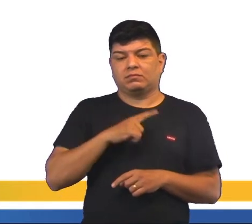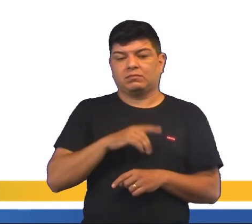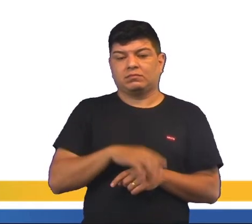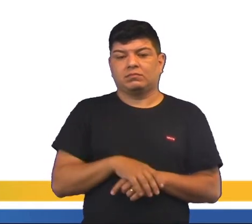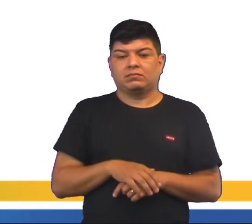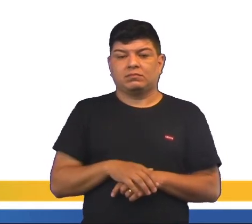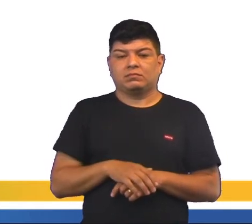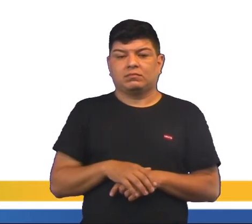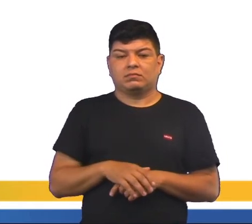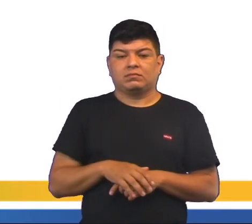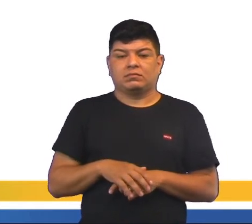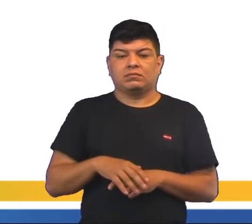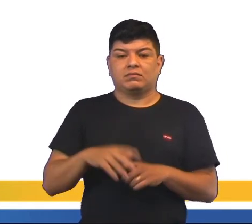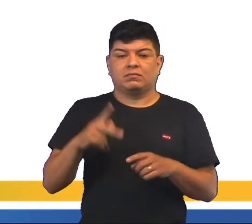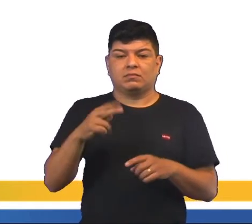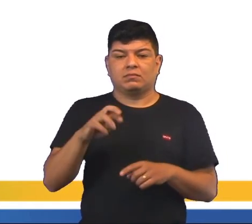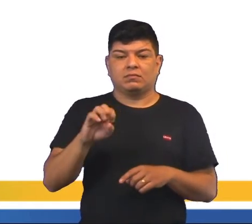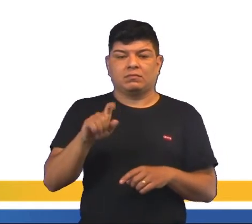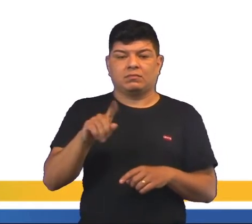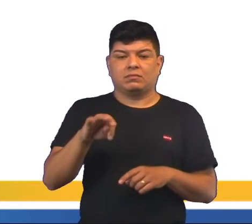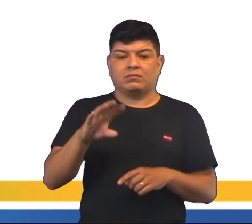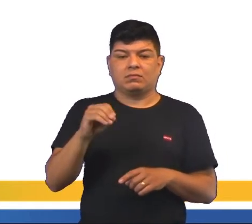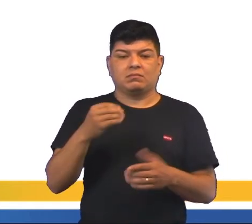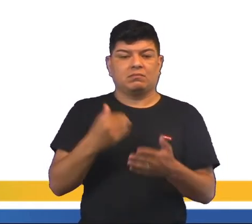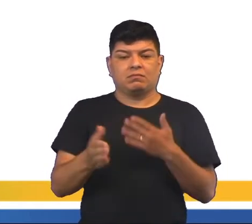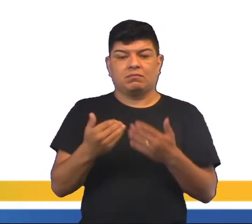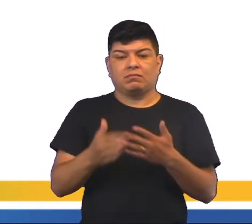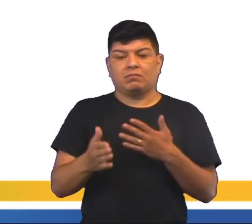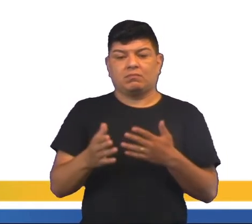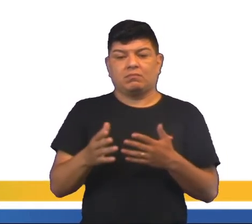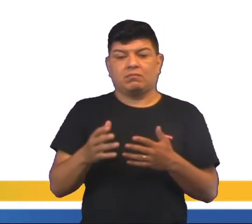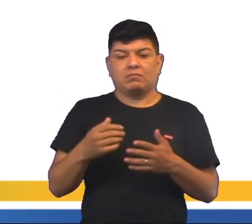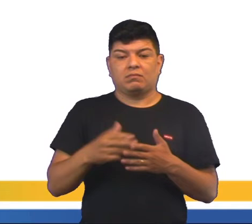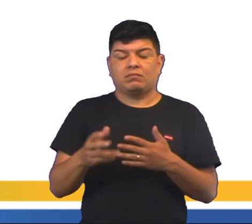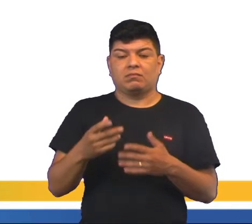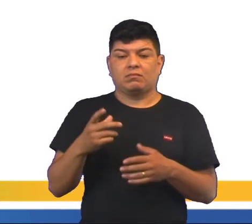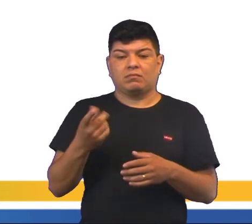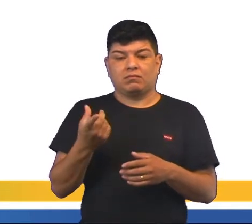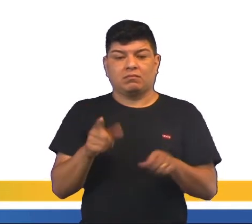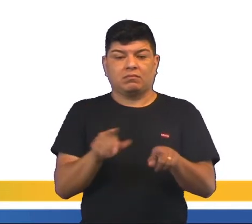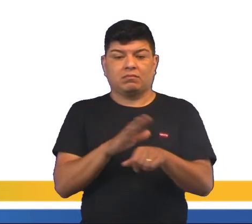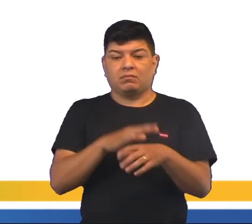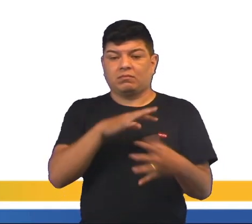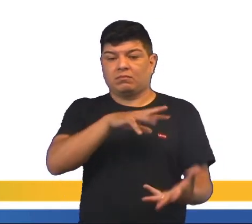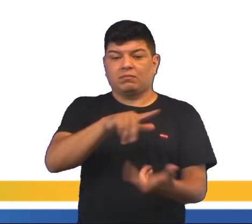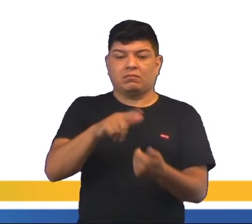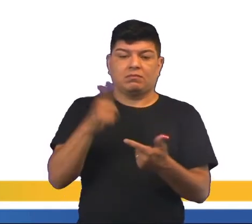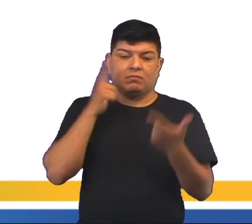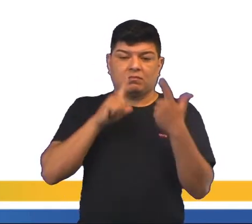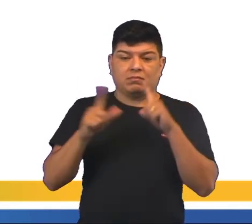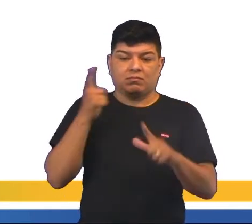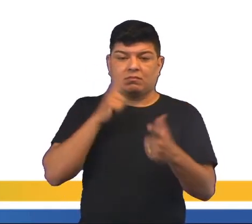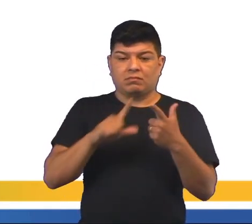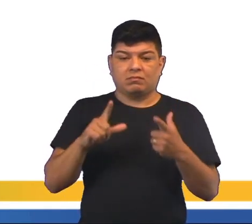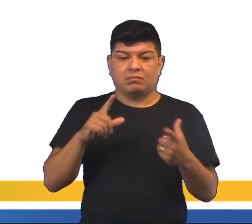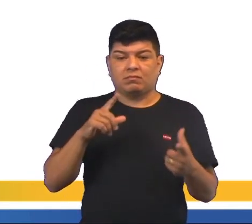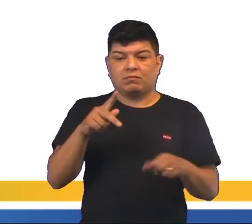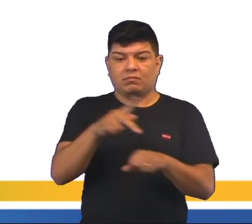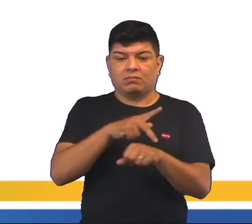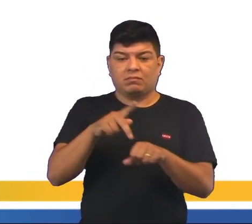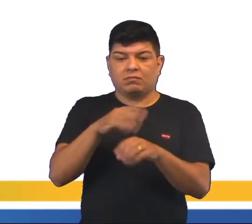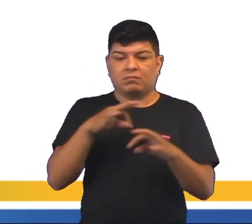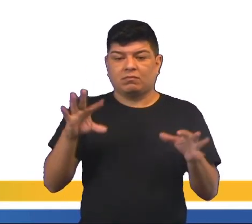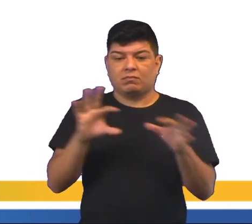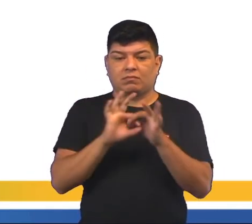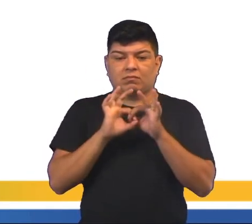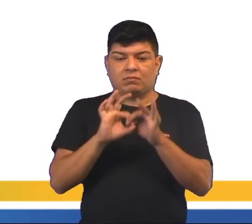né, os proletários nada têm a perder, exceto seus grilhões. Tem um mundo a ganhar, proletário de todos os